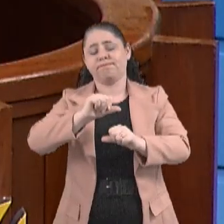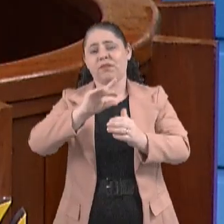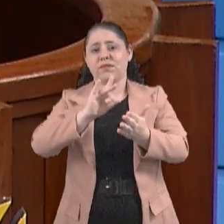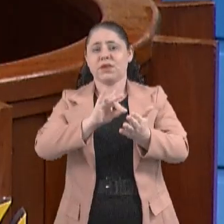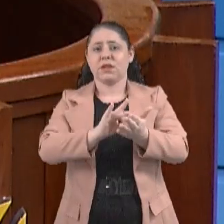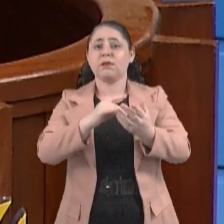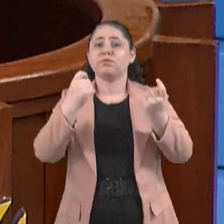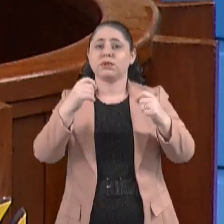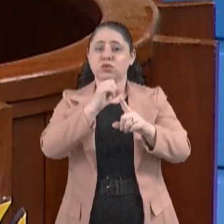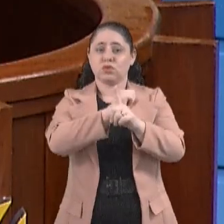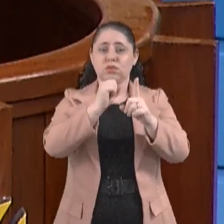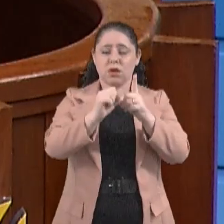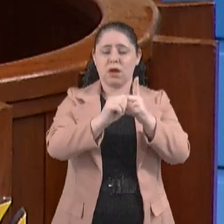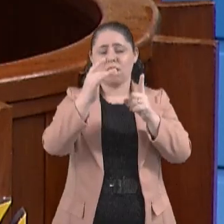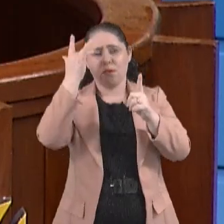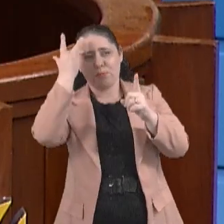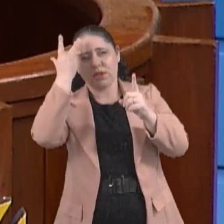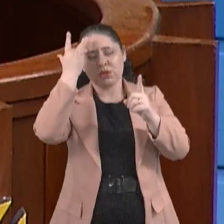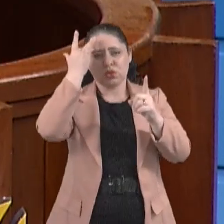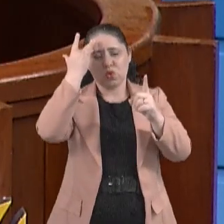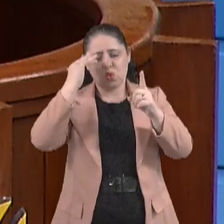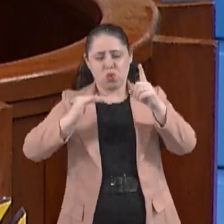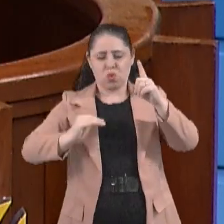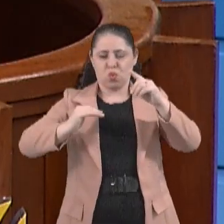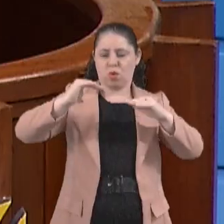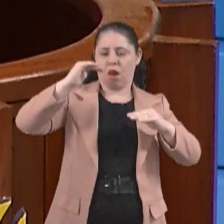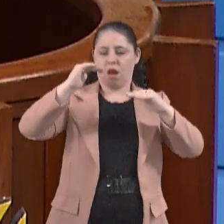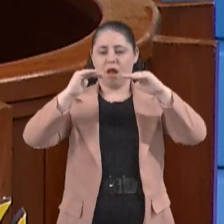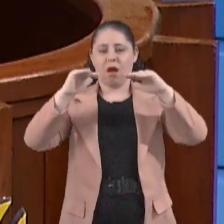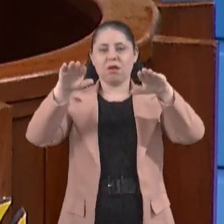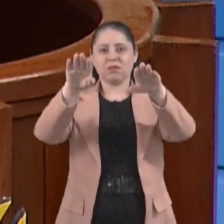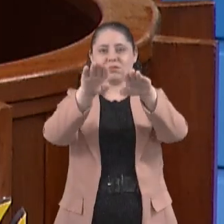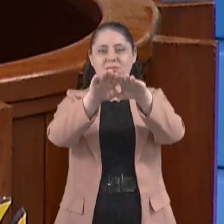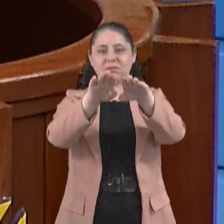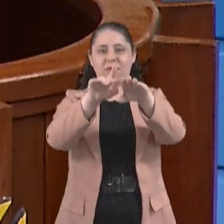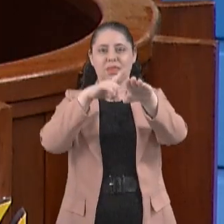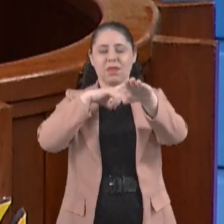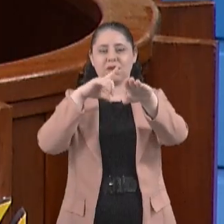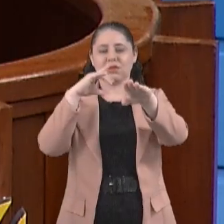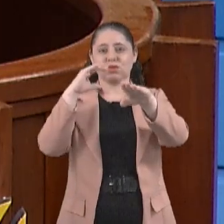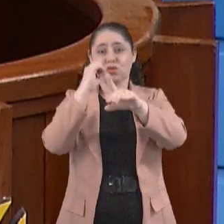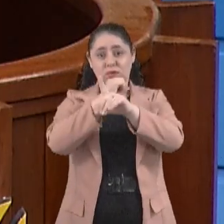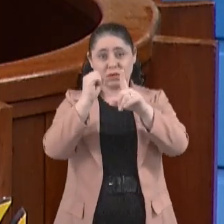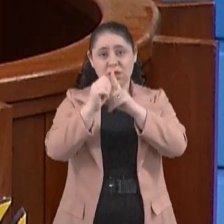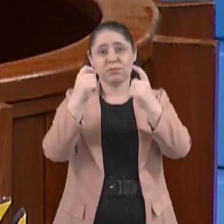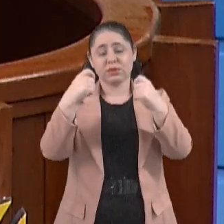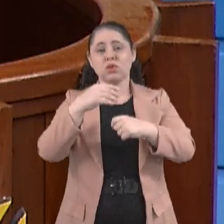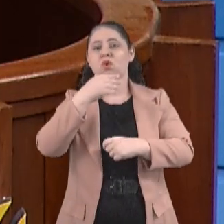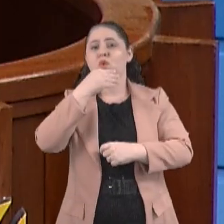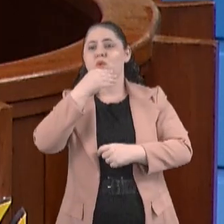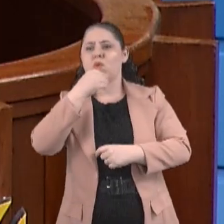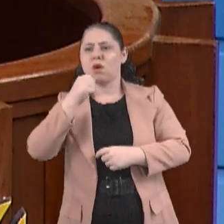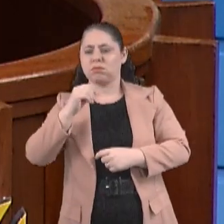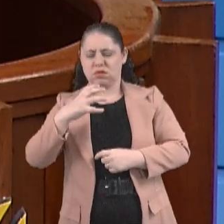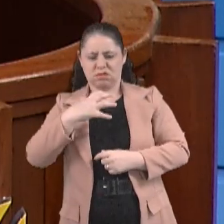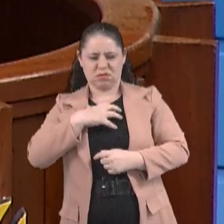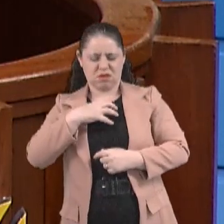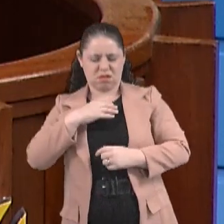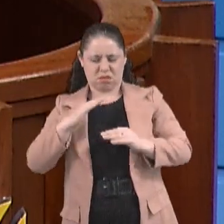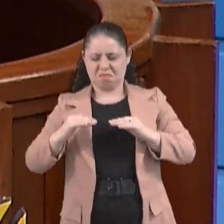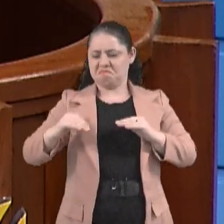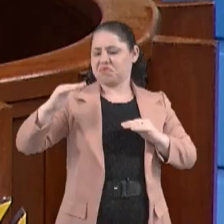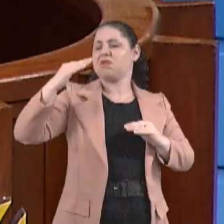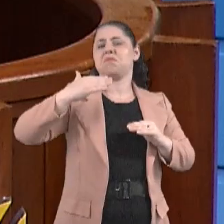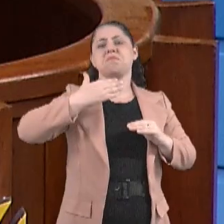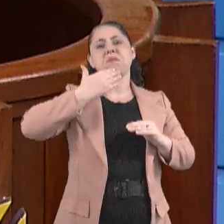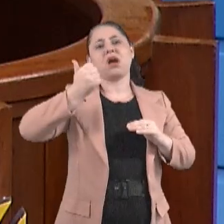uma sociedade que pense em igualdade entre homens e mulheres. É preciso ter uma sociedade onde os homens não se sintam superior